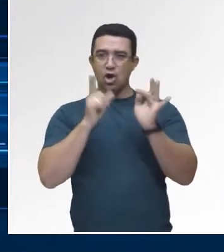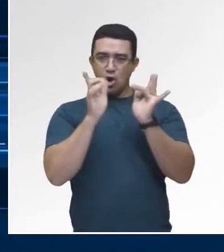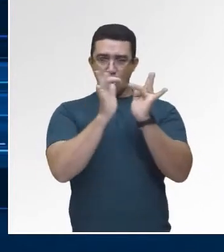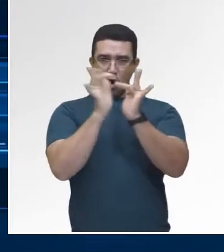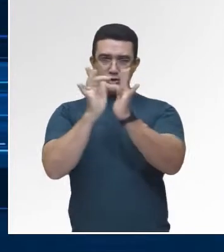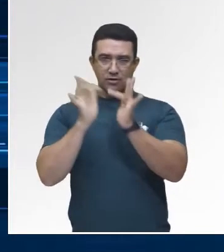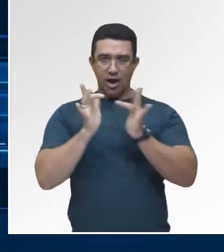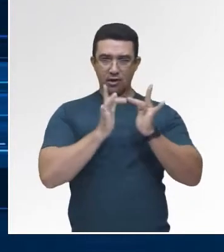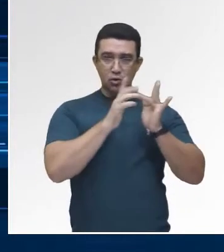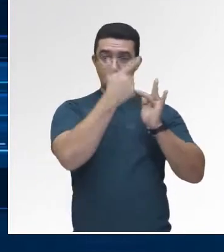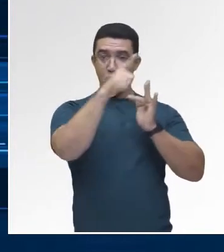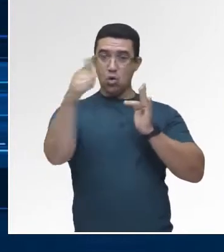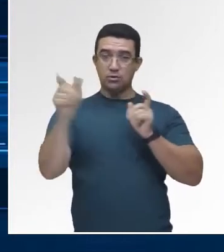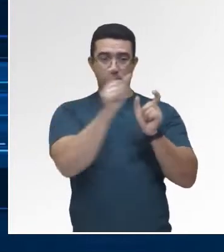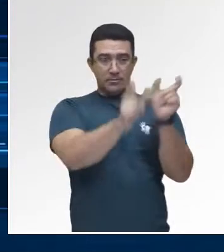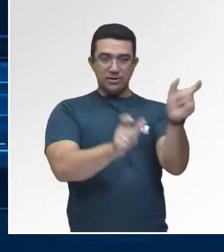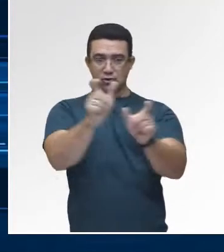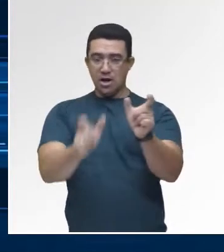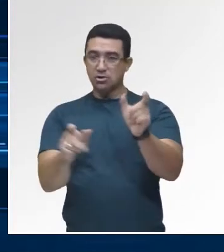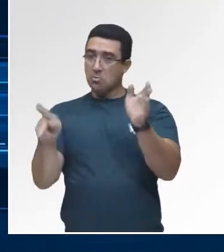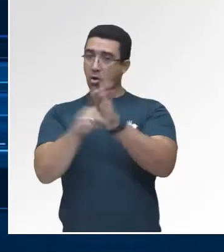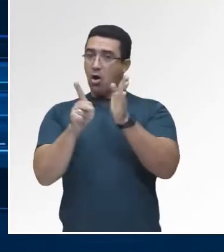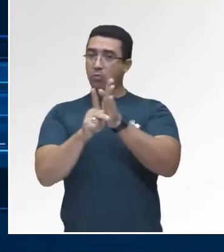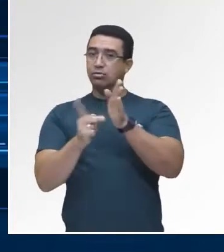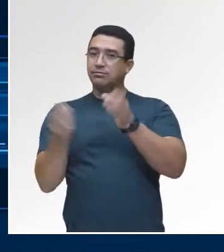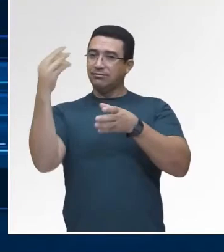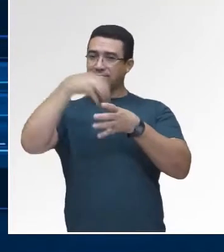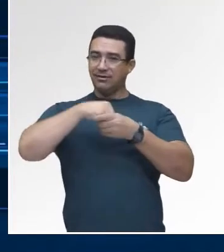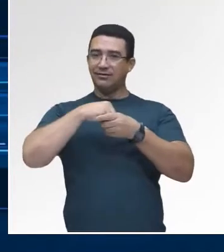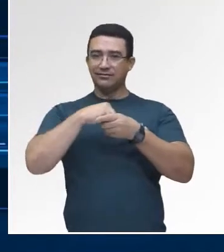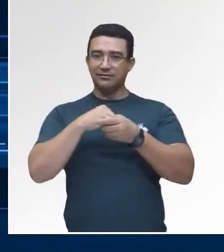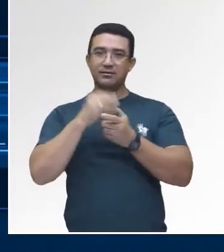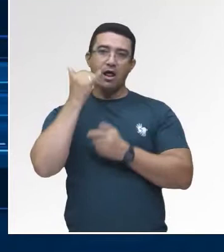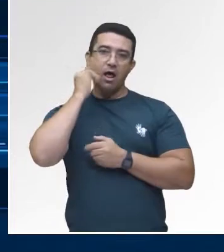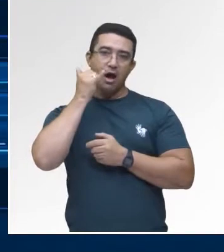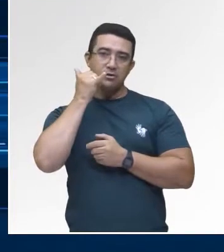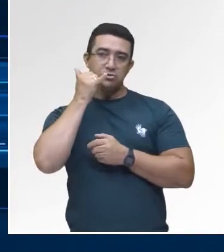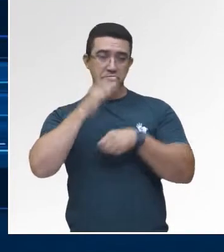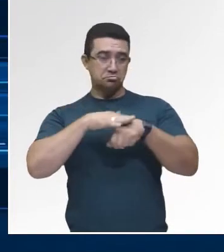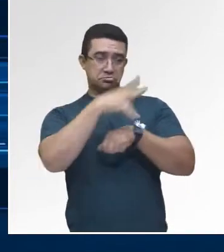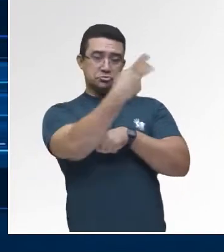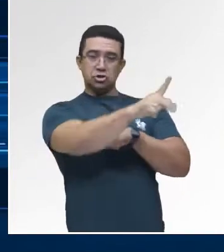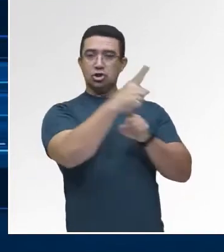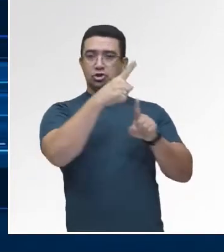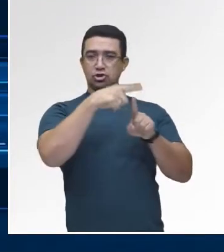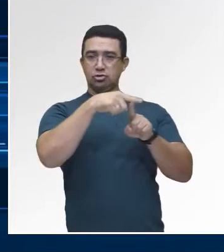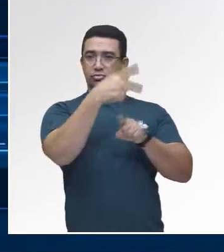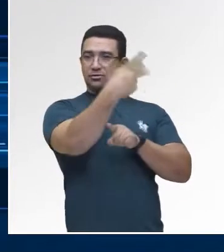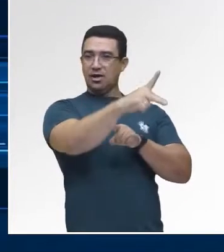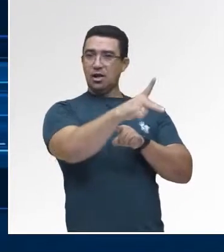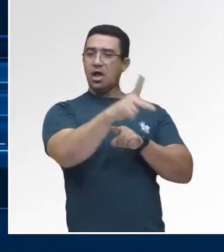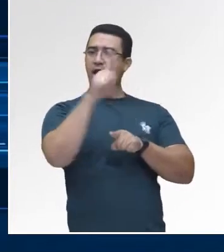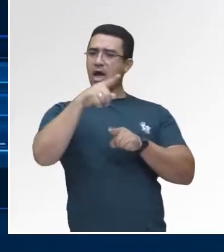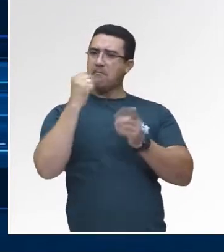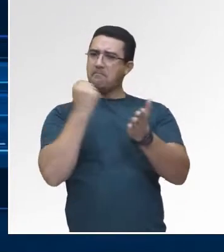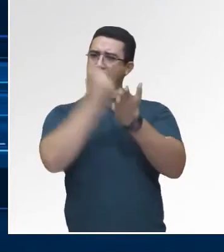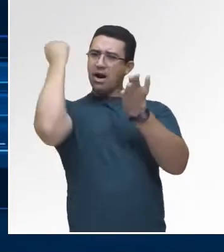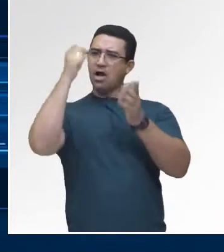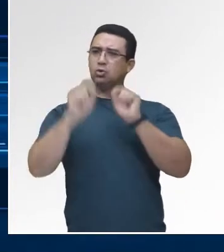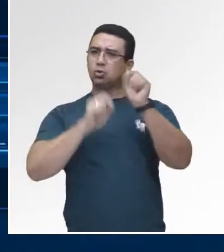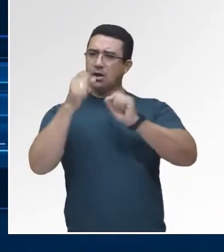da narrativa, porque ele é um dos personagens. Sua maneira de contar é fortemente marcada por